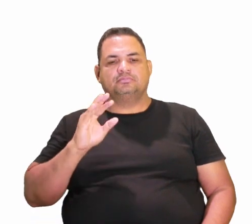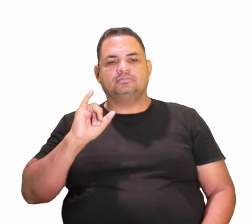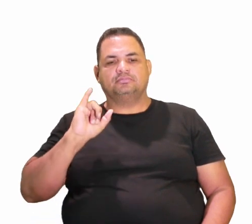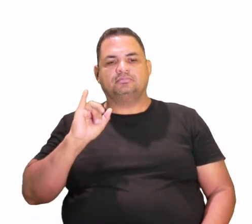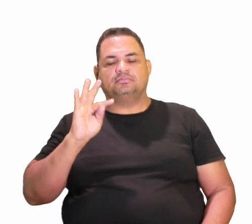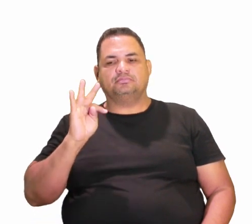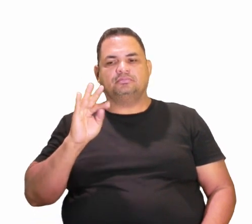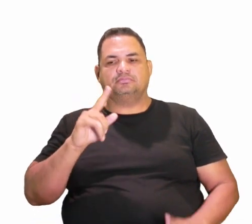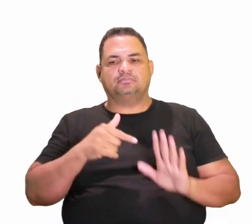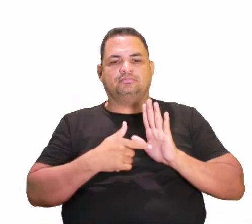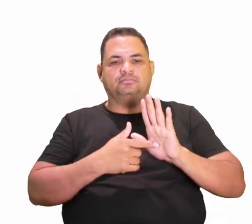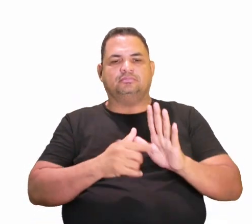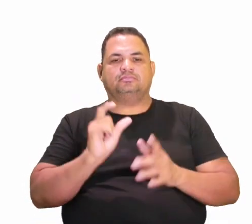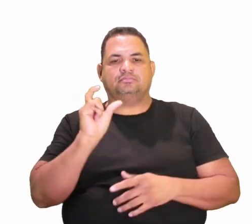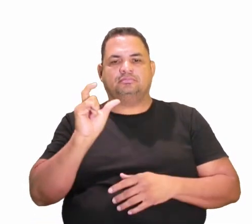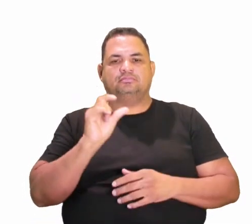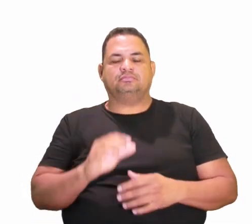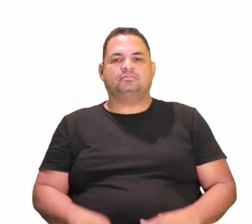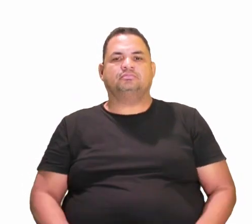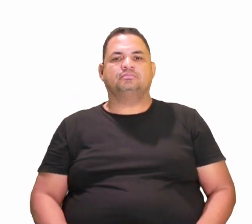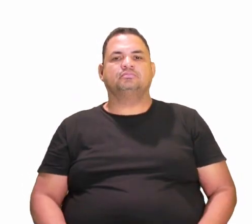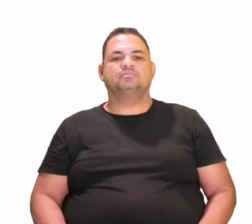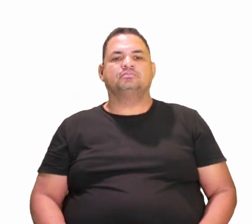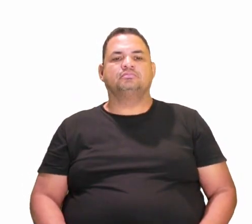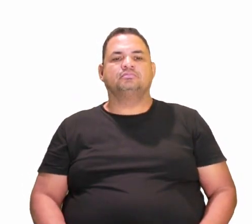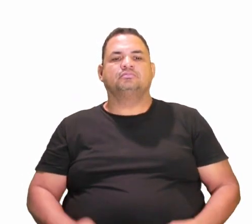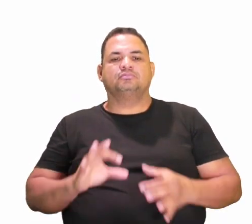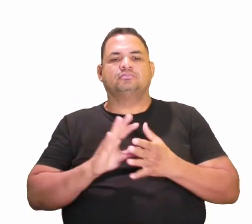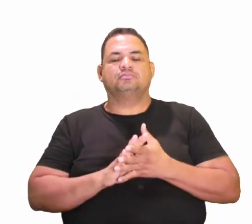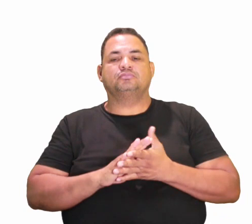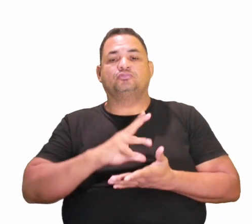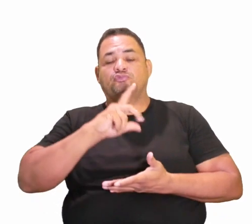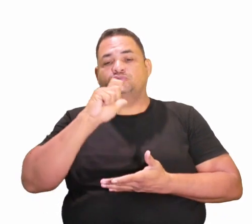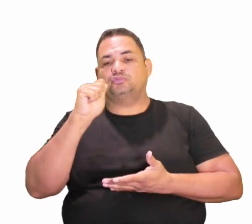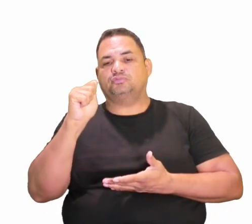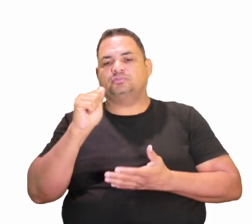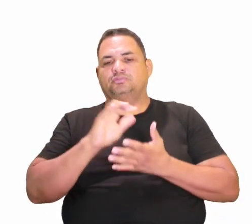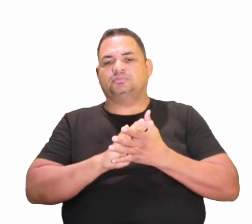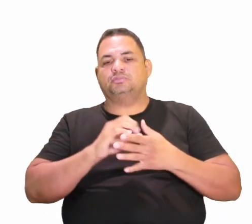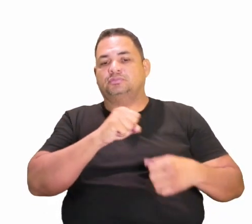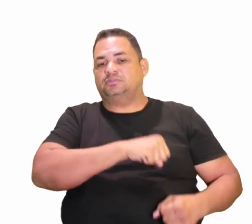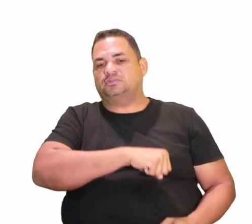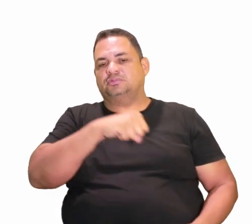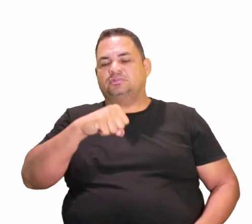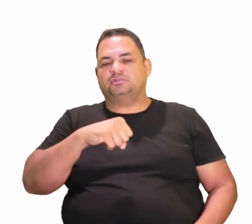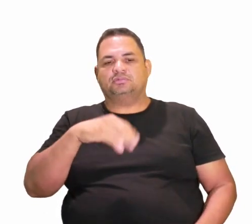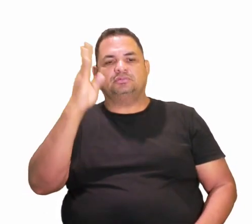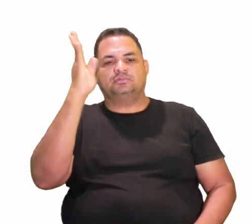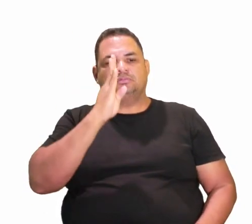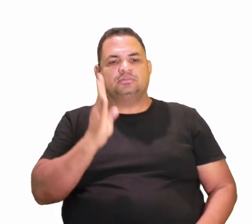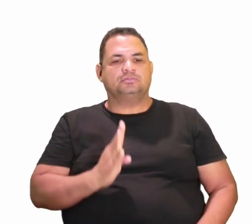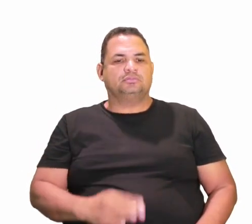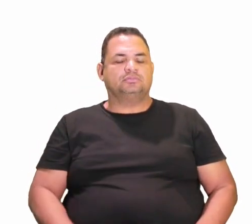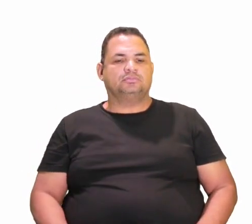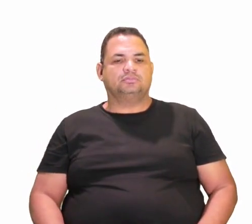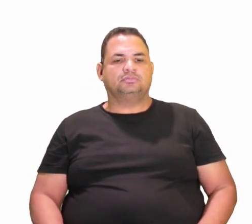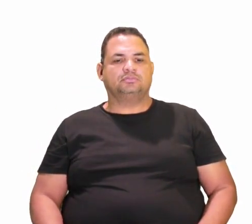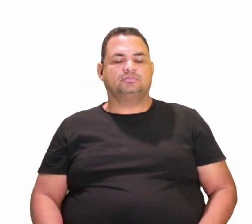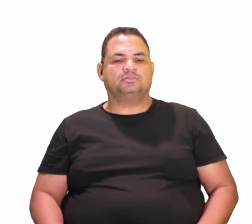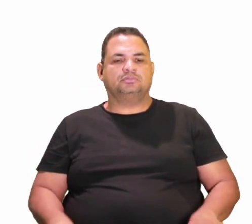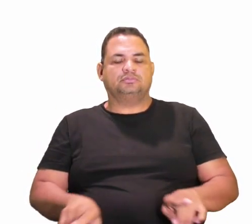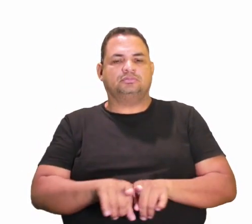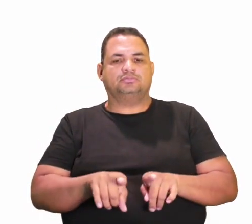A palavra Independence Day, Dia da Independência. E esse it aqui, ele também